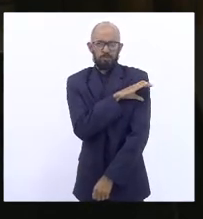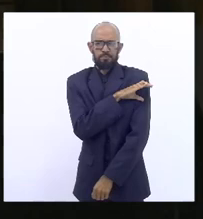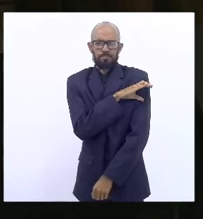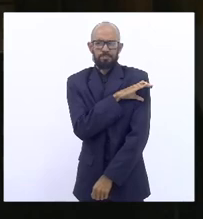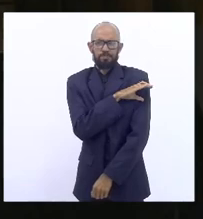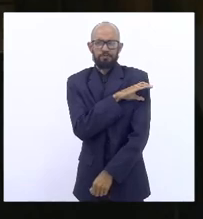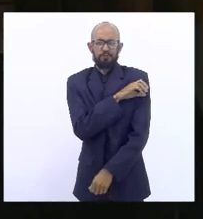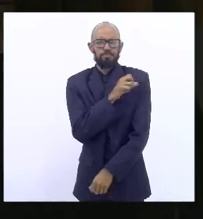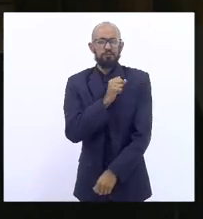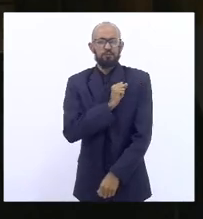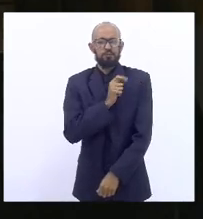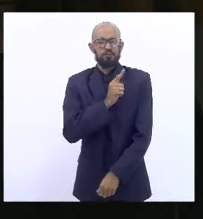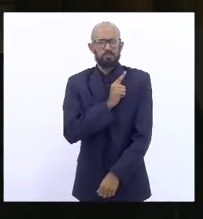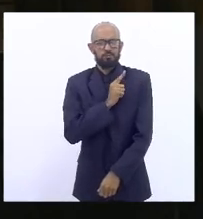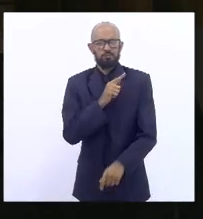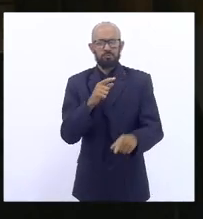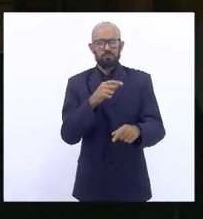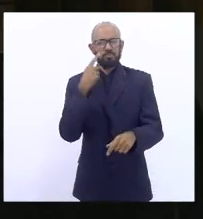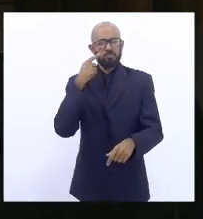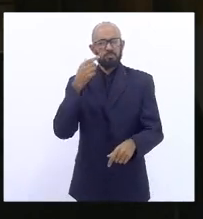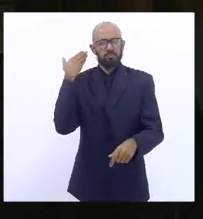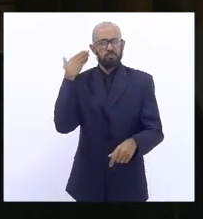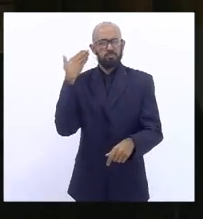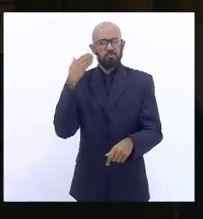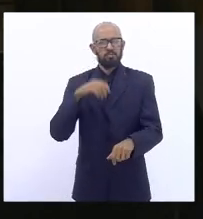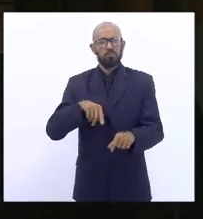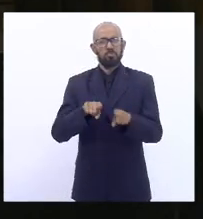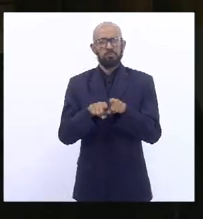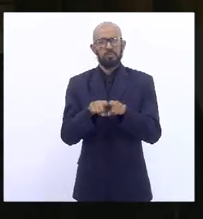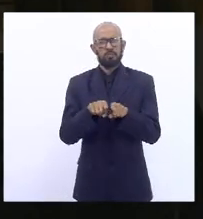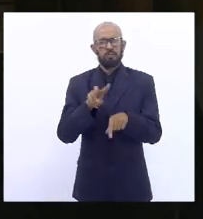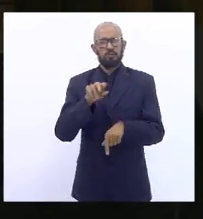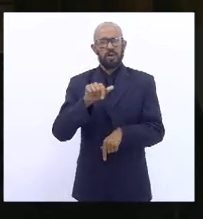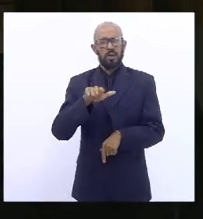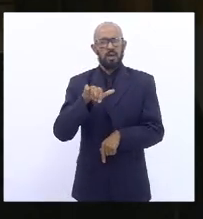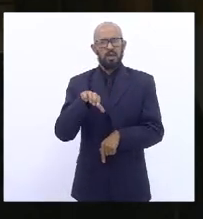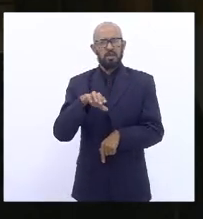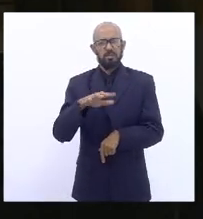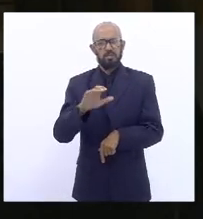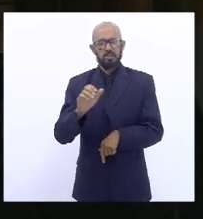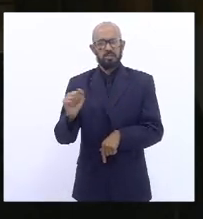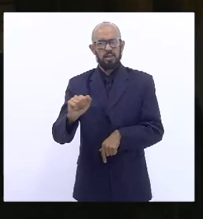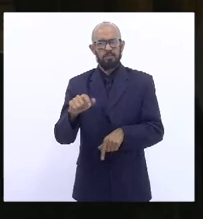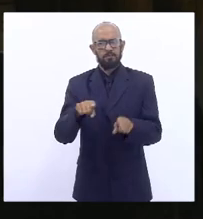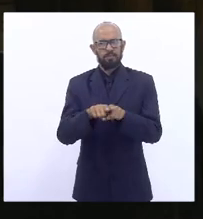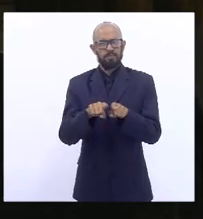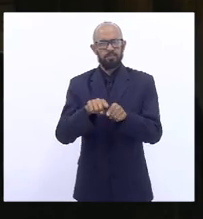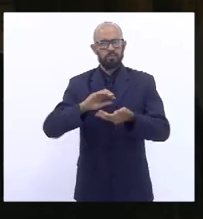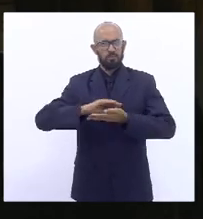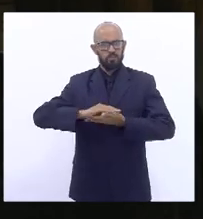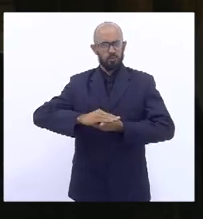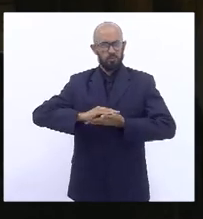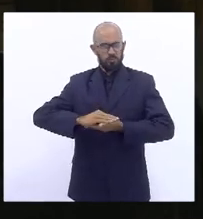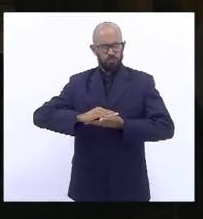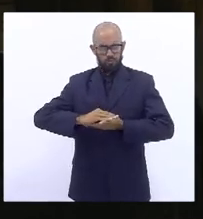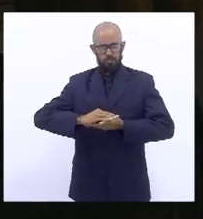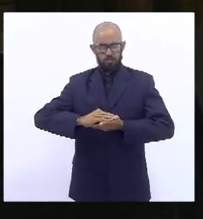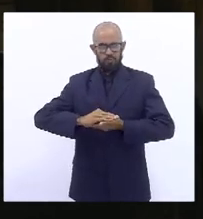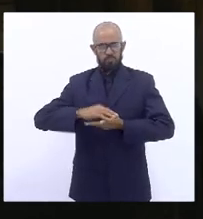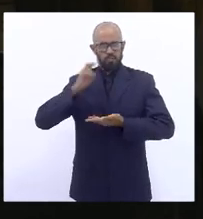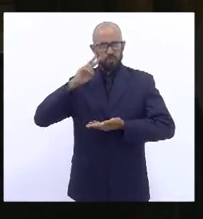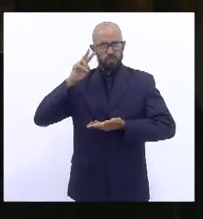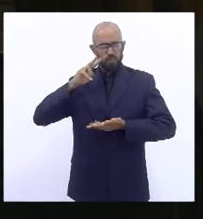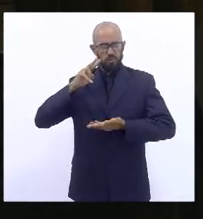em São Gonçalo, eu estive semana passada agora em Valença, Rio das Ostras. E eu me recordo ainda hoje, Valdec, do